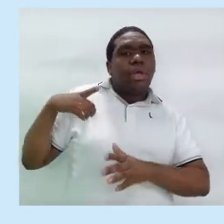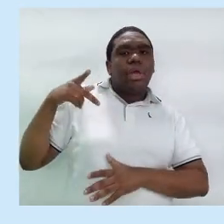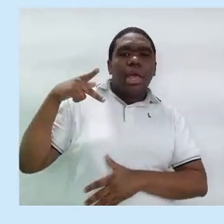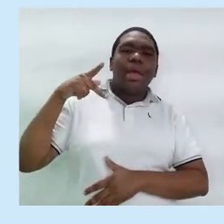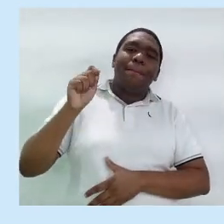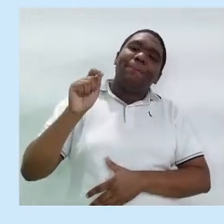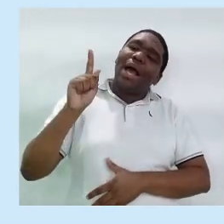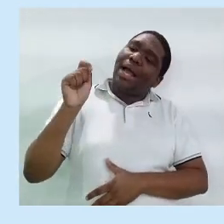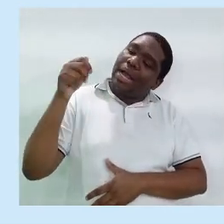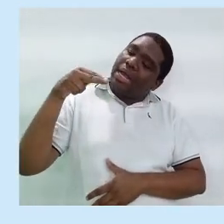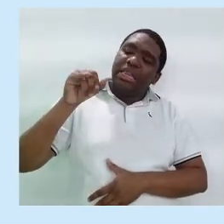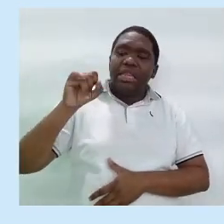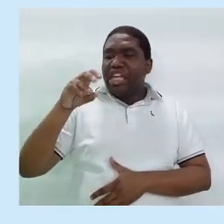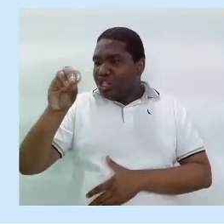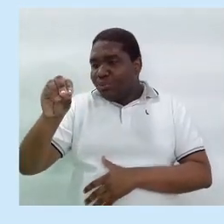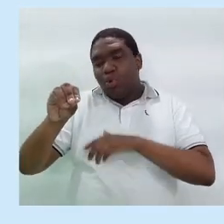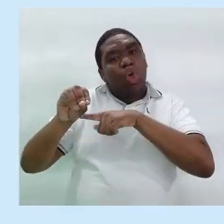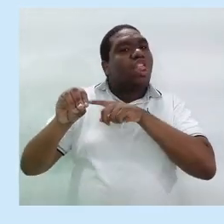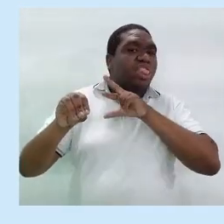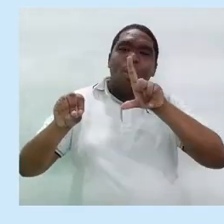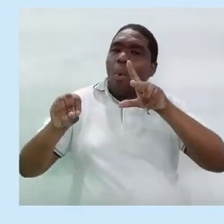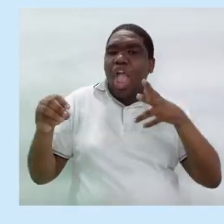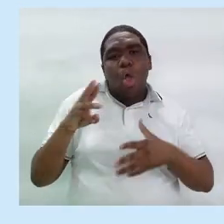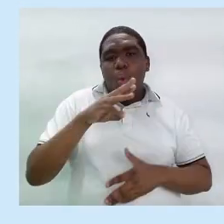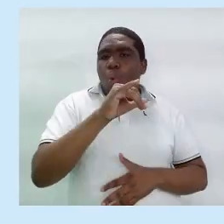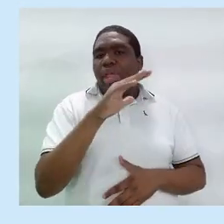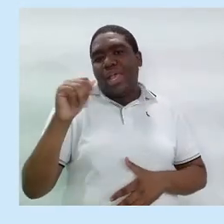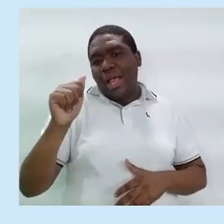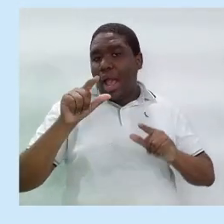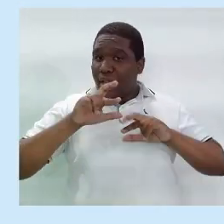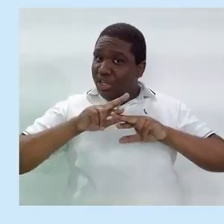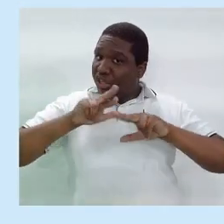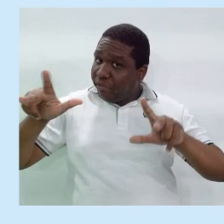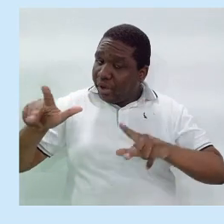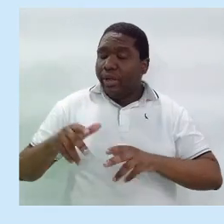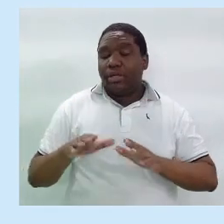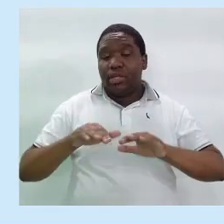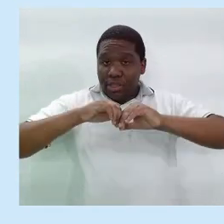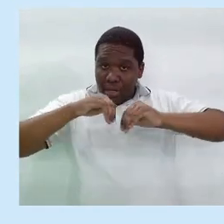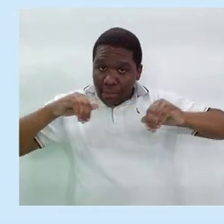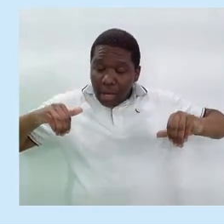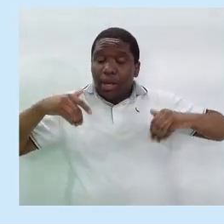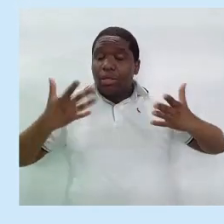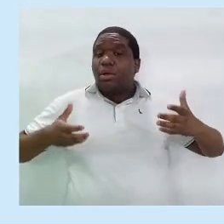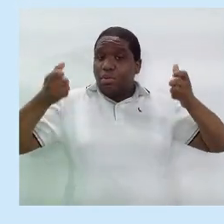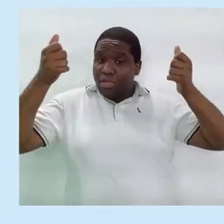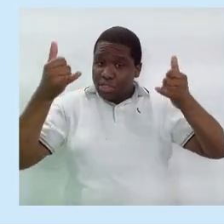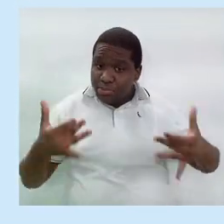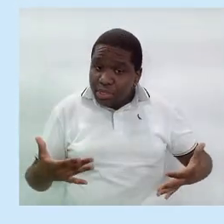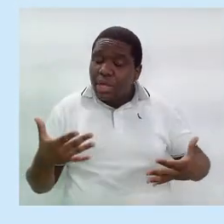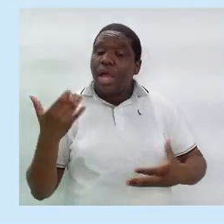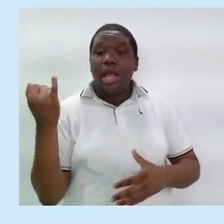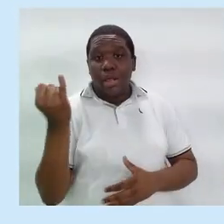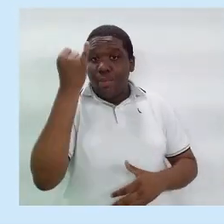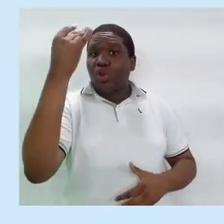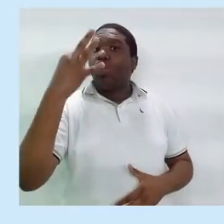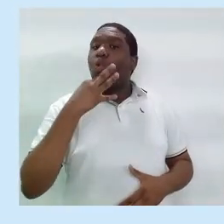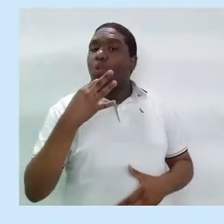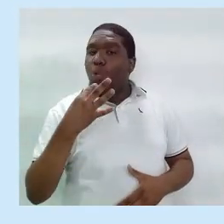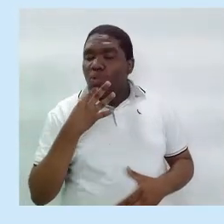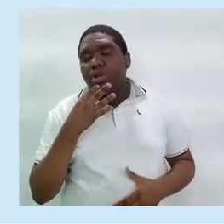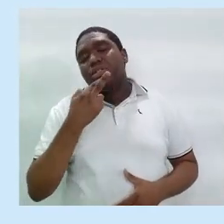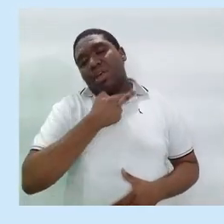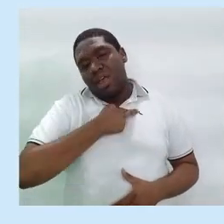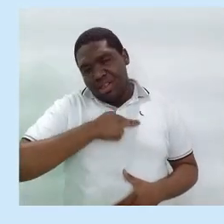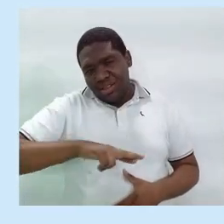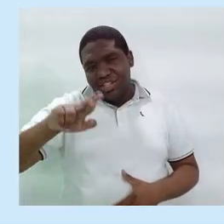são da Wicca. É importante. Olha aí, mais uma vez, a importância de conhecer uma tradição